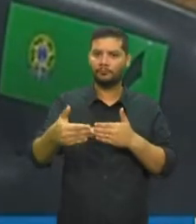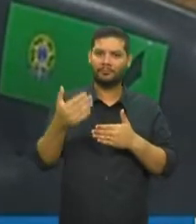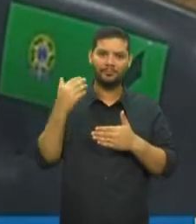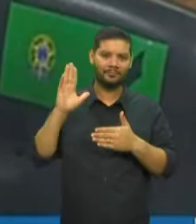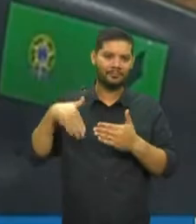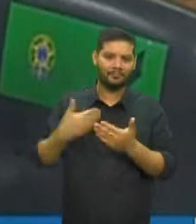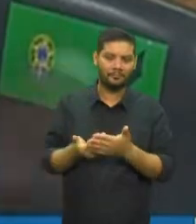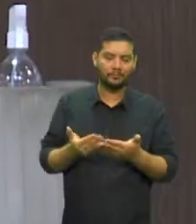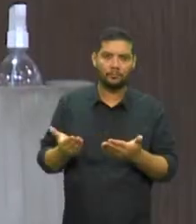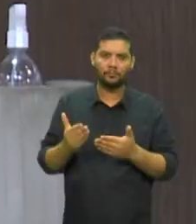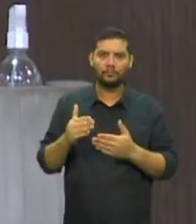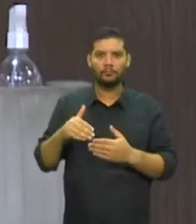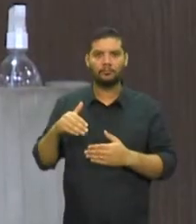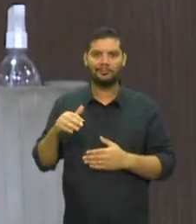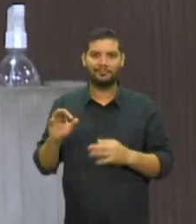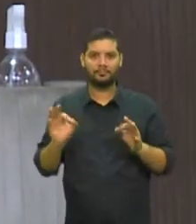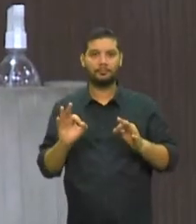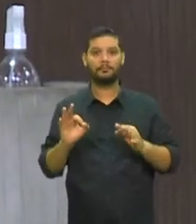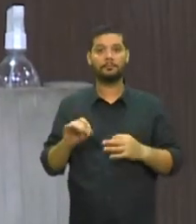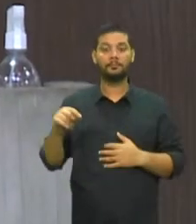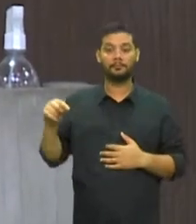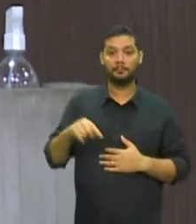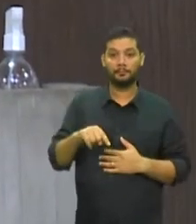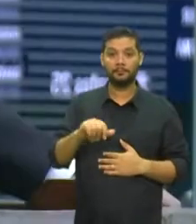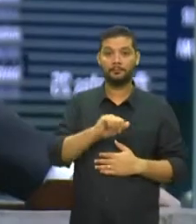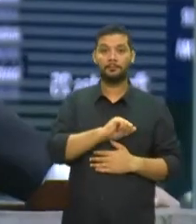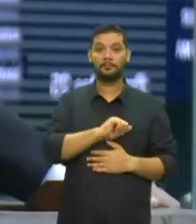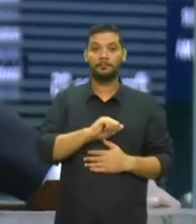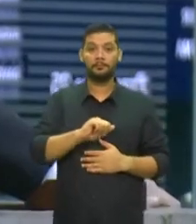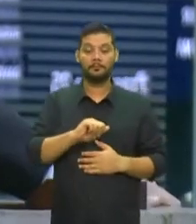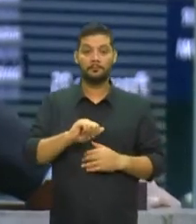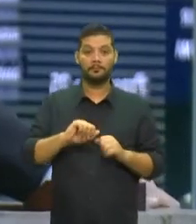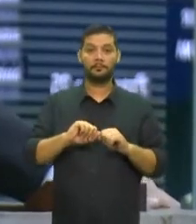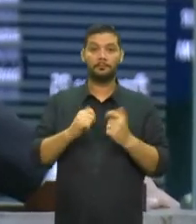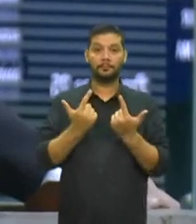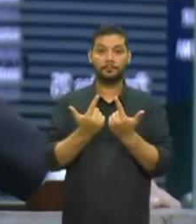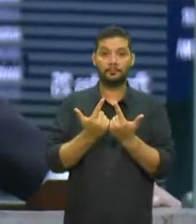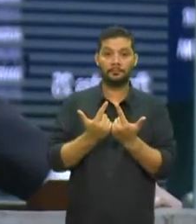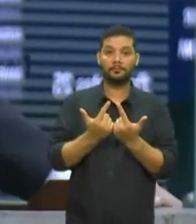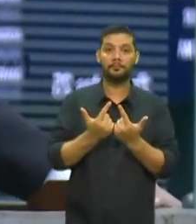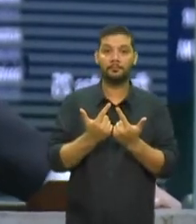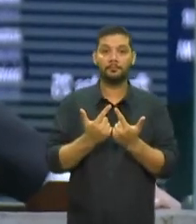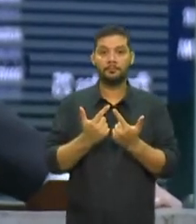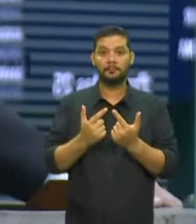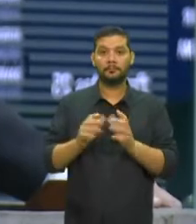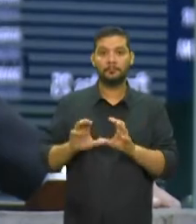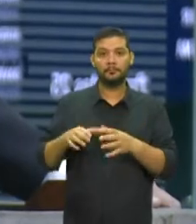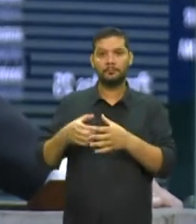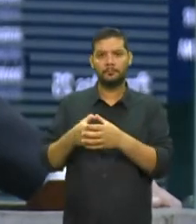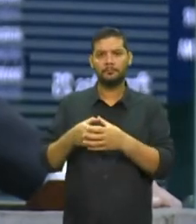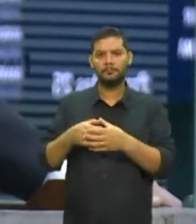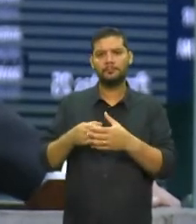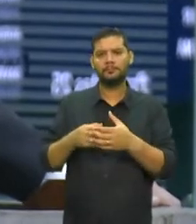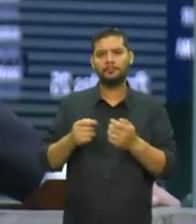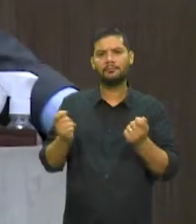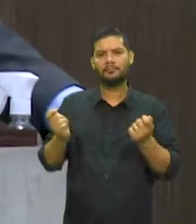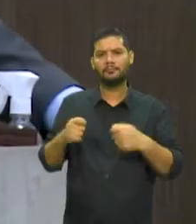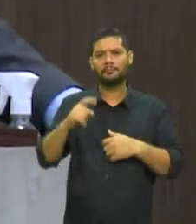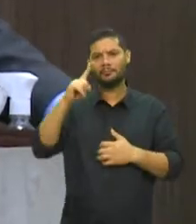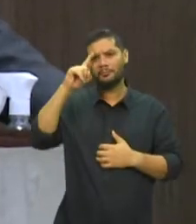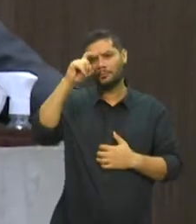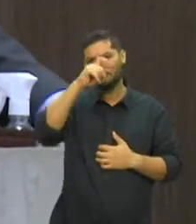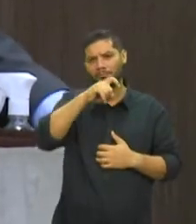de 2020. Aqui na Assembleia, alguns deputados acreditam que as coligações dificultam a governabilidade